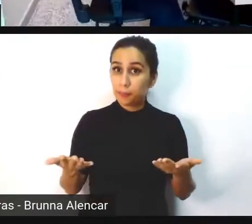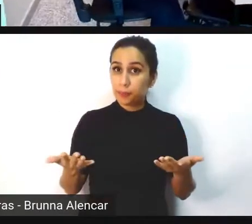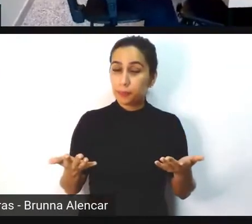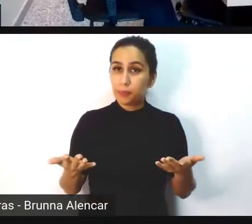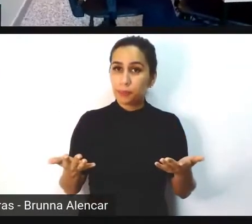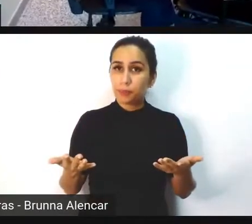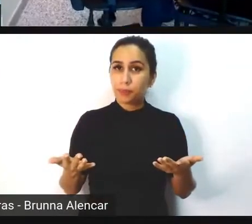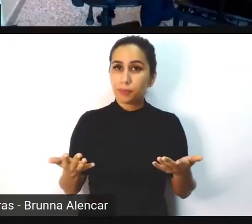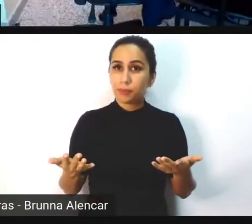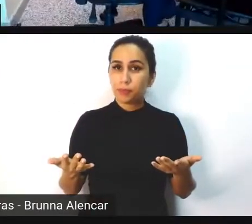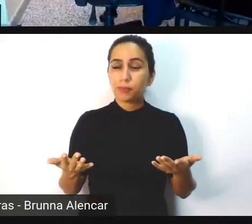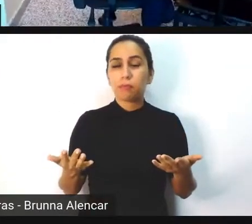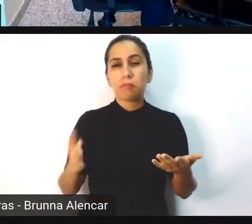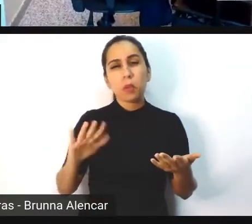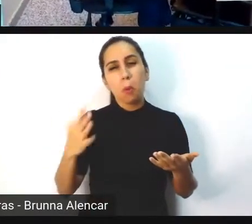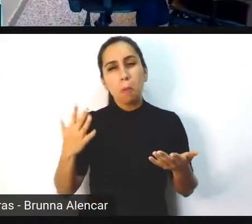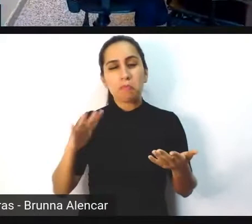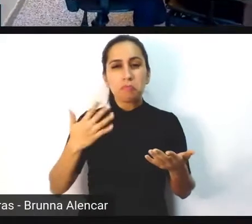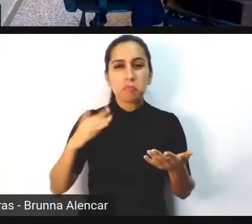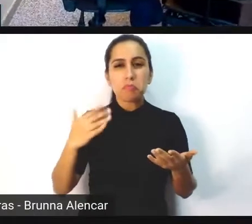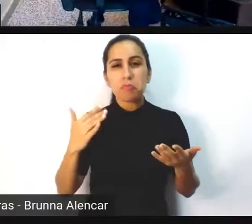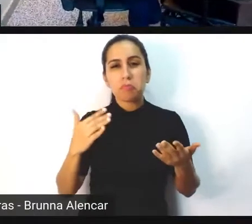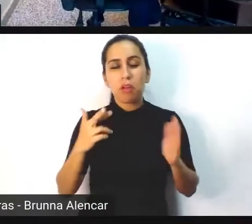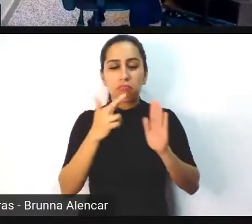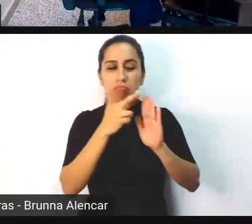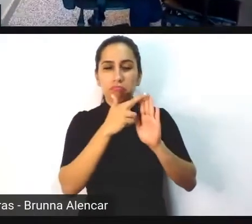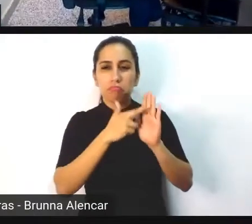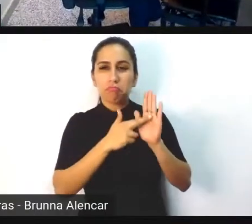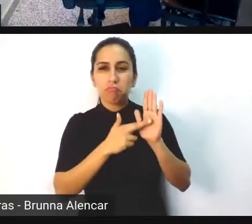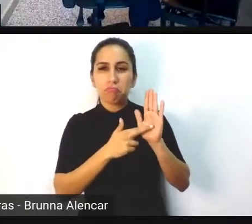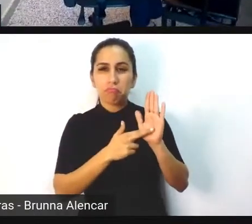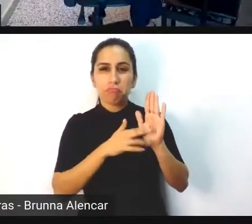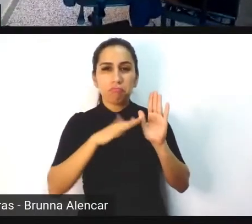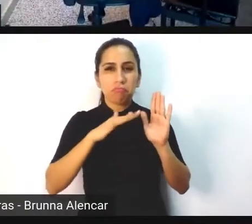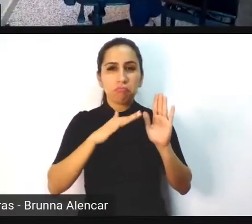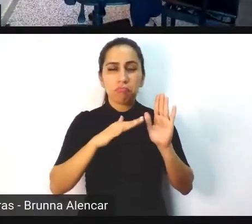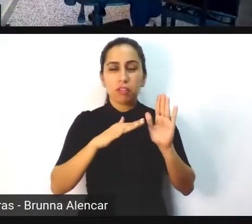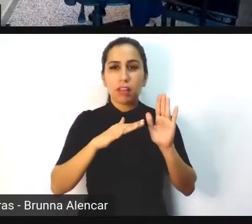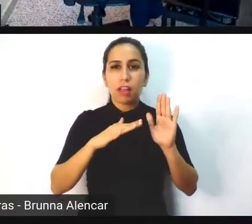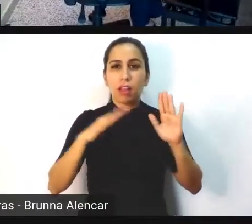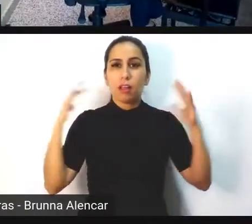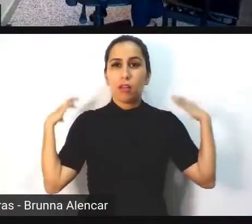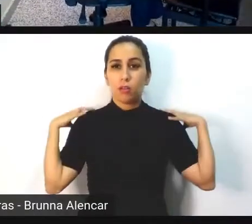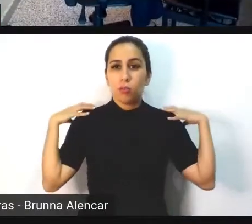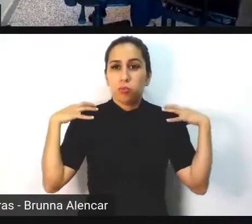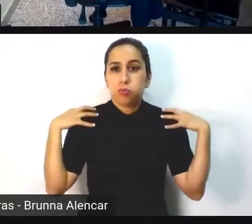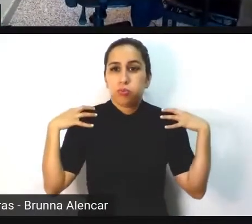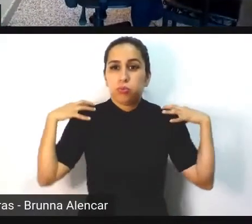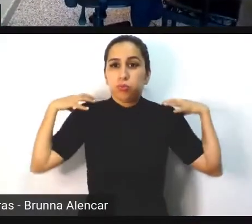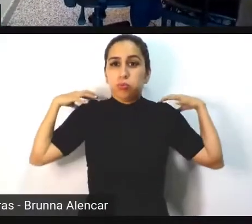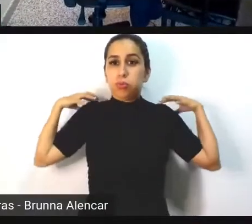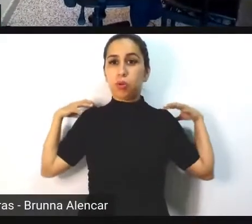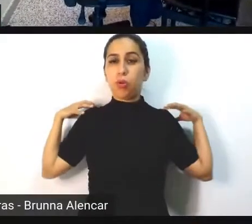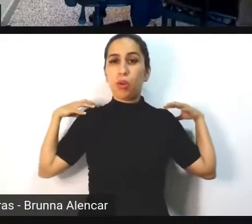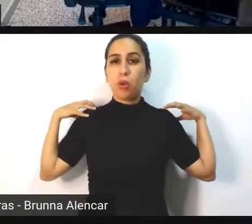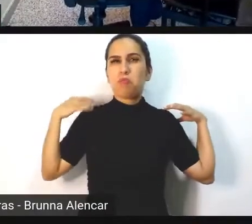um padrão mínimo de inclinação para trás, né, ou reclinar,